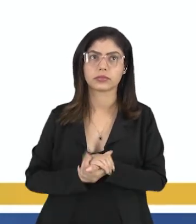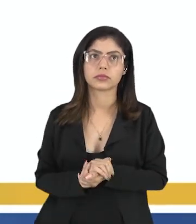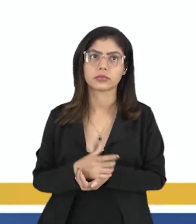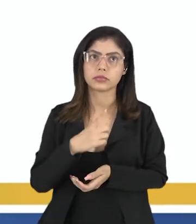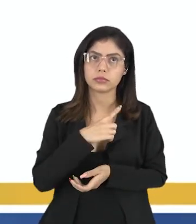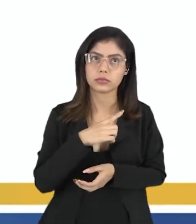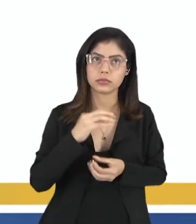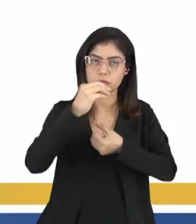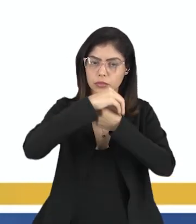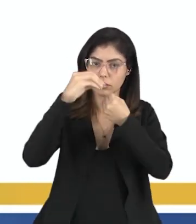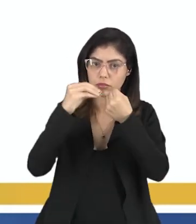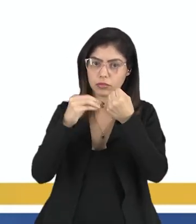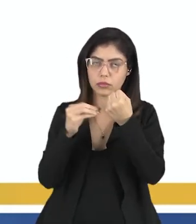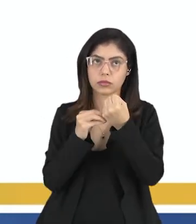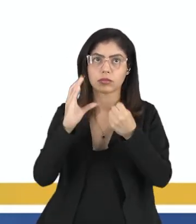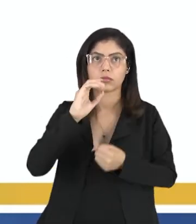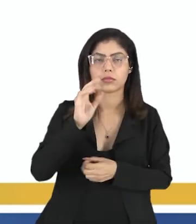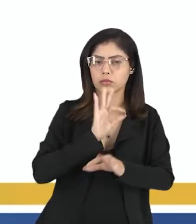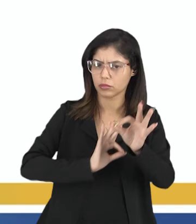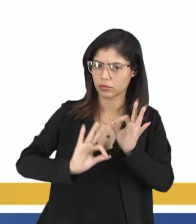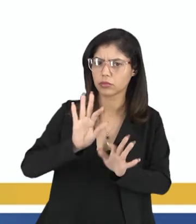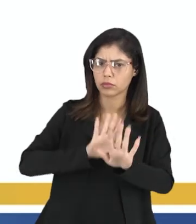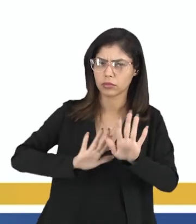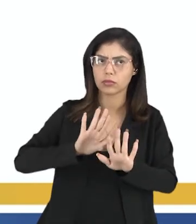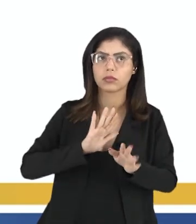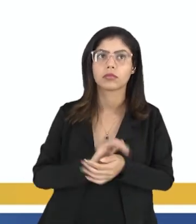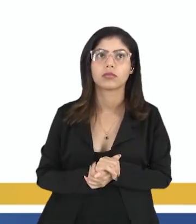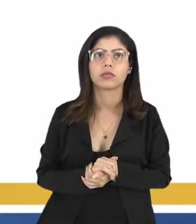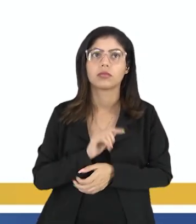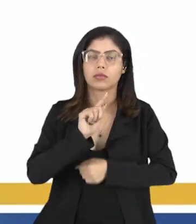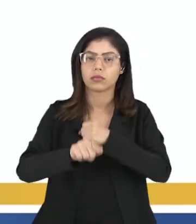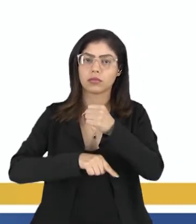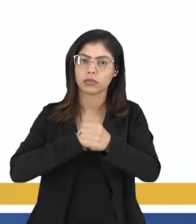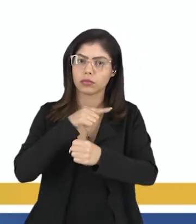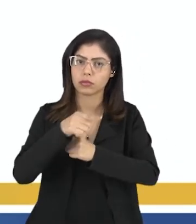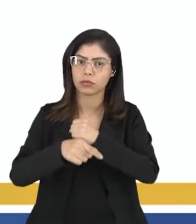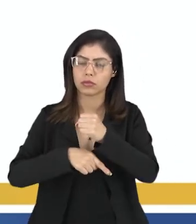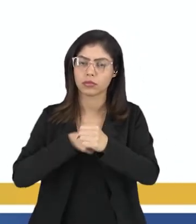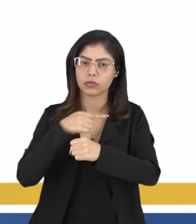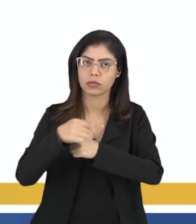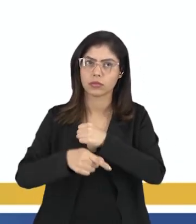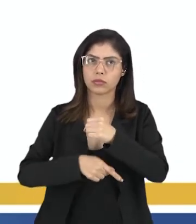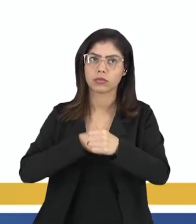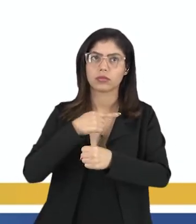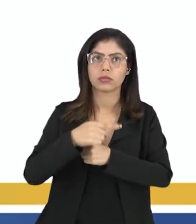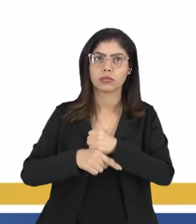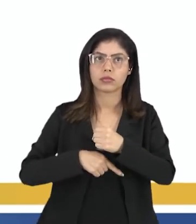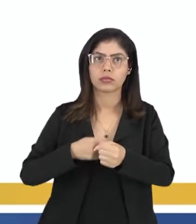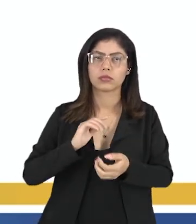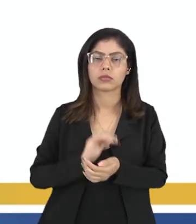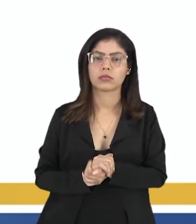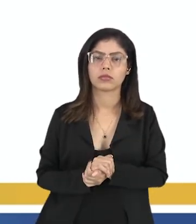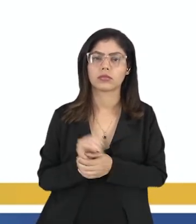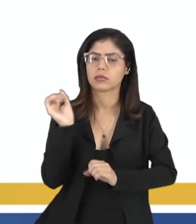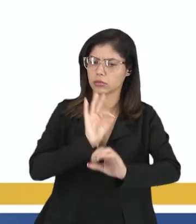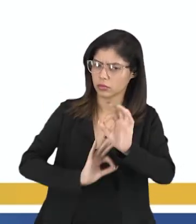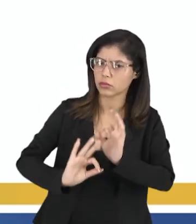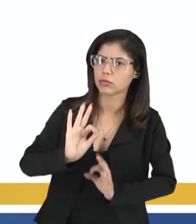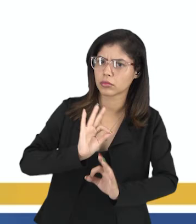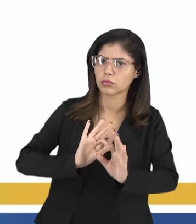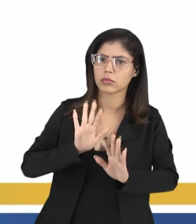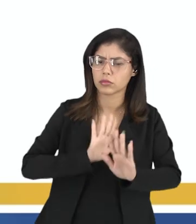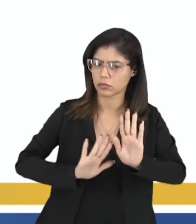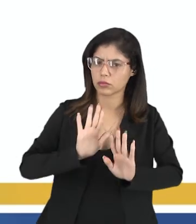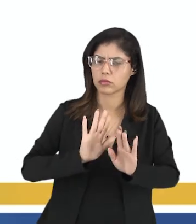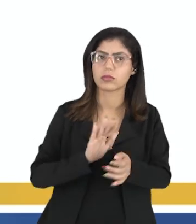uma reação química, as moléculas se conservam? Dentro de uma reação química, os átomos